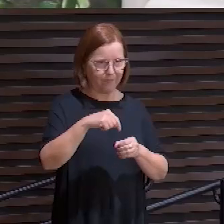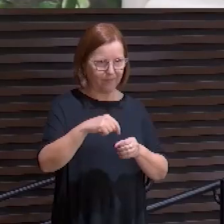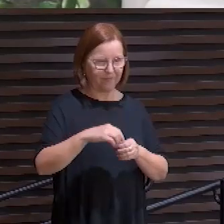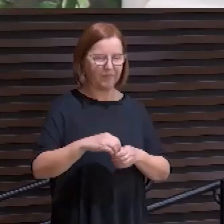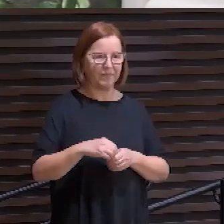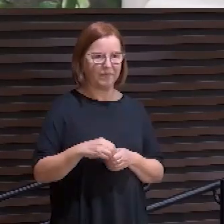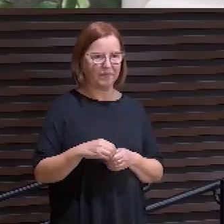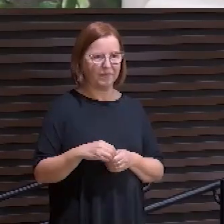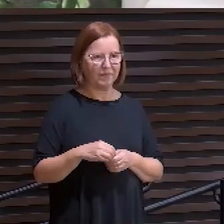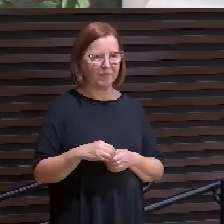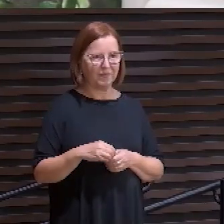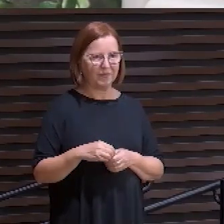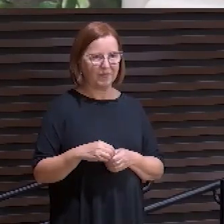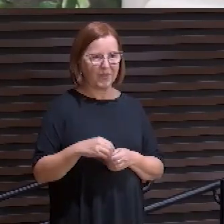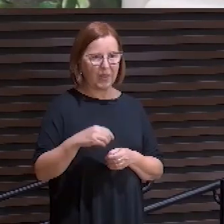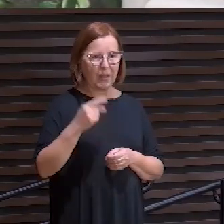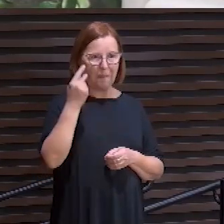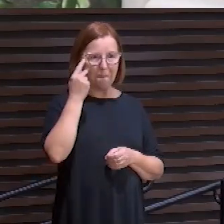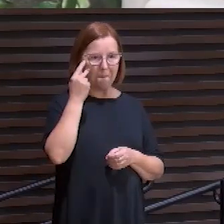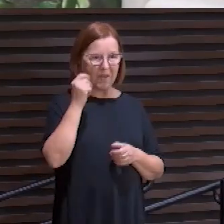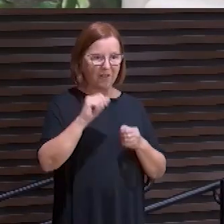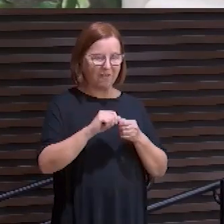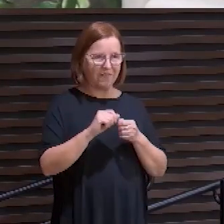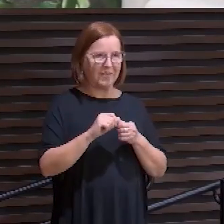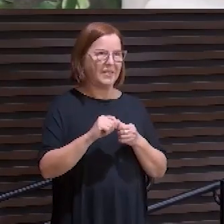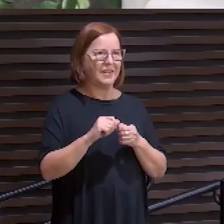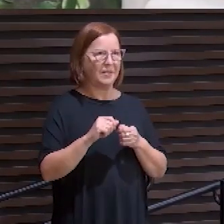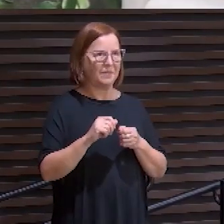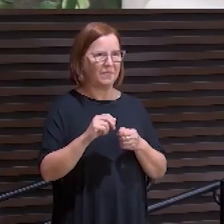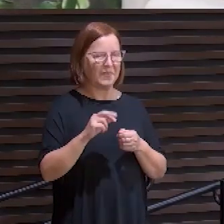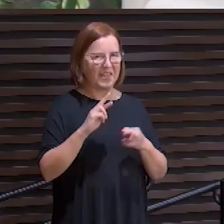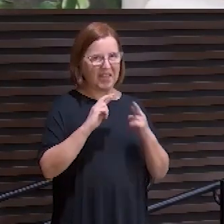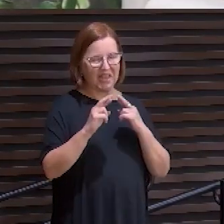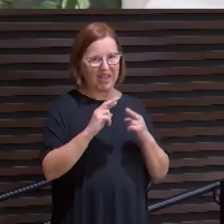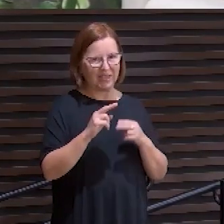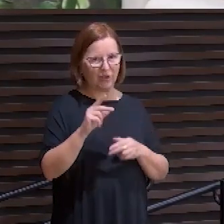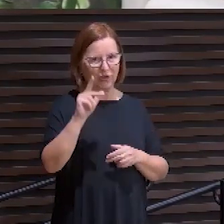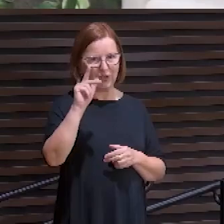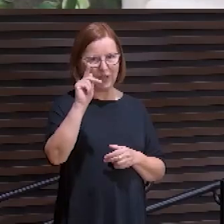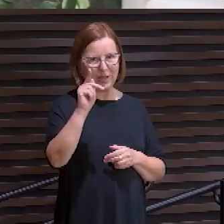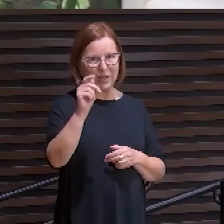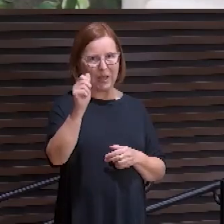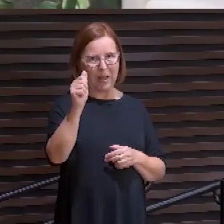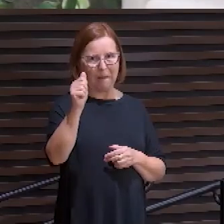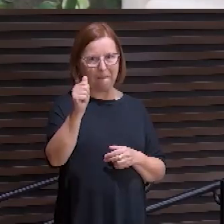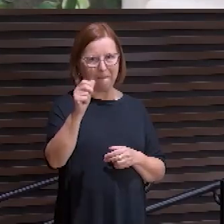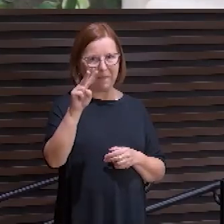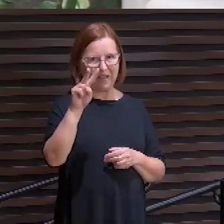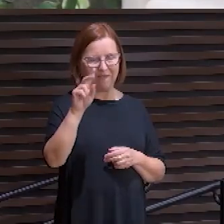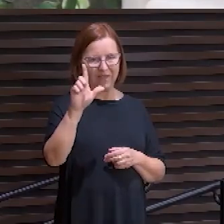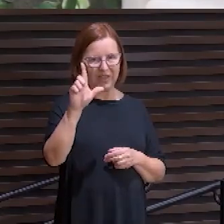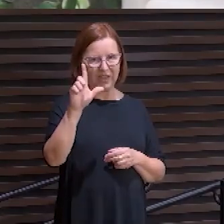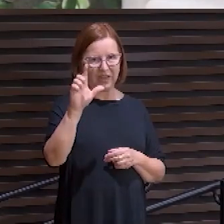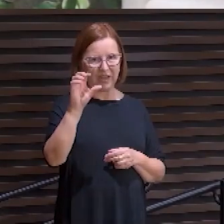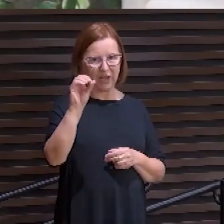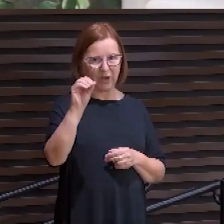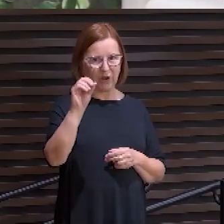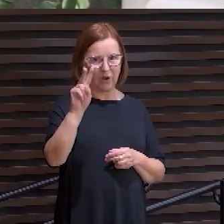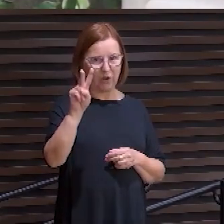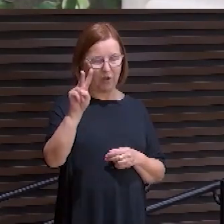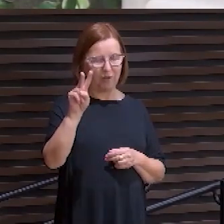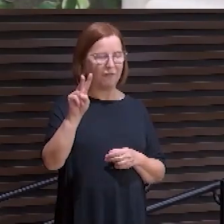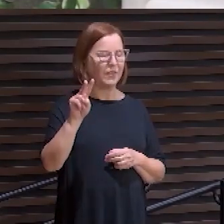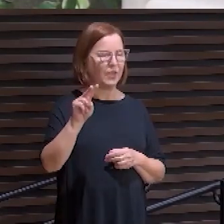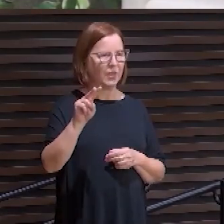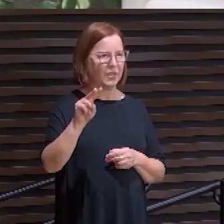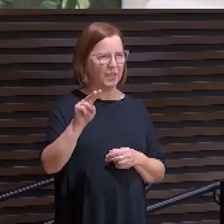capacitadas para fazer a reação de Pavlov, o treinamento de Pavlov com os cachorros. Então